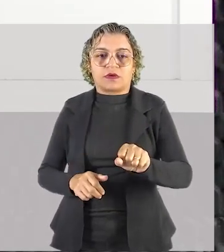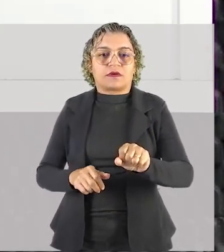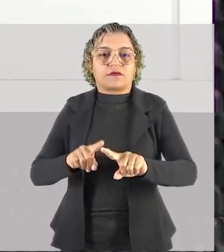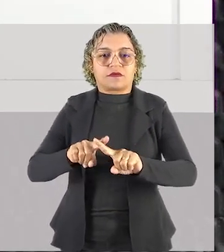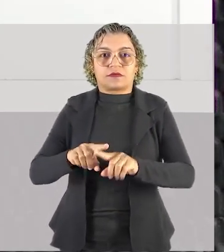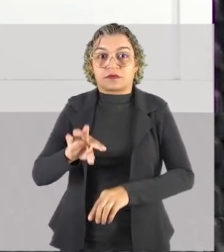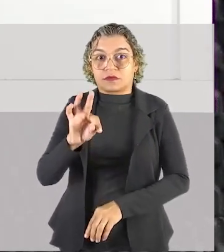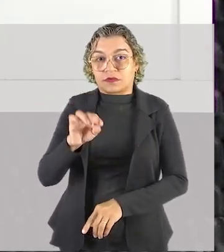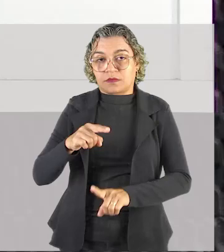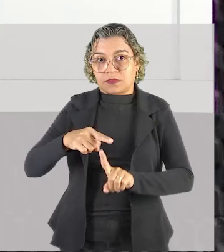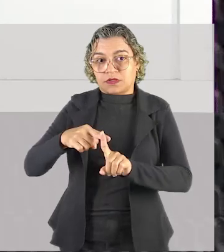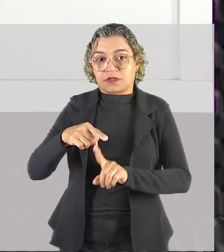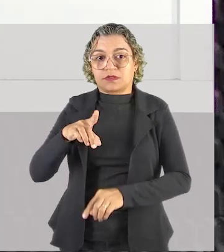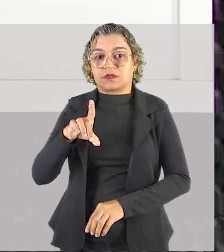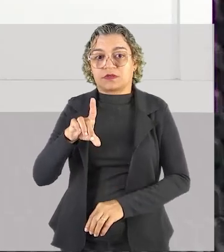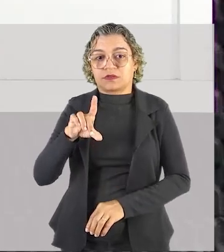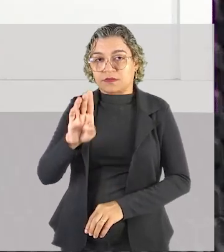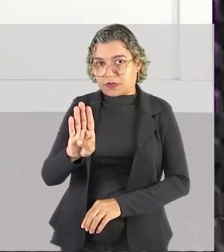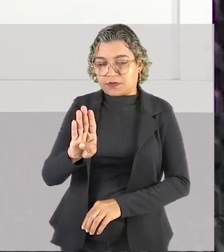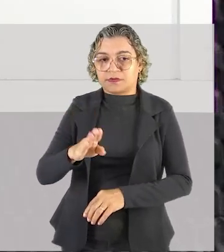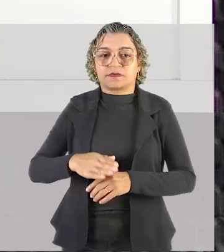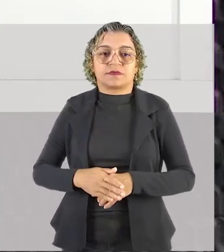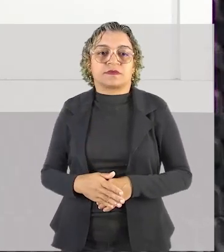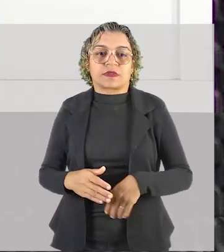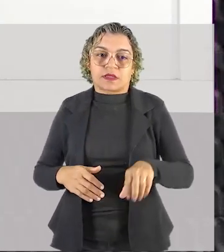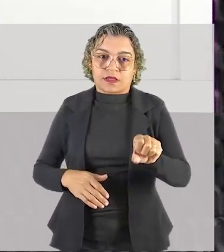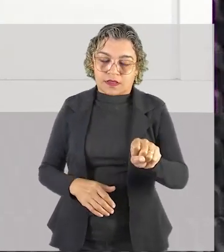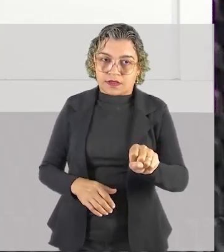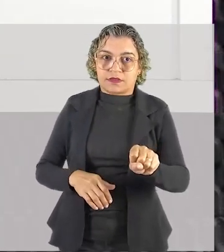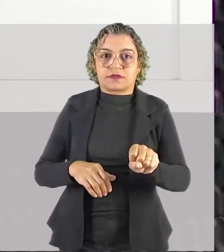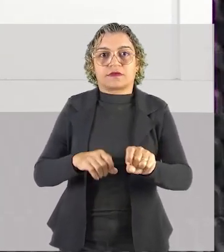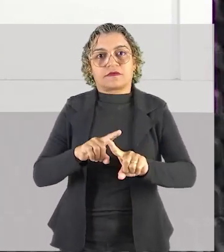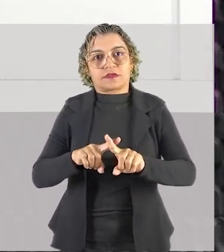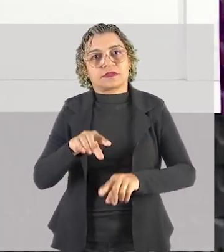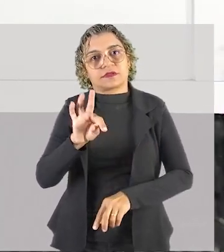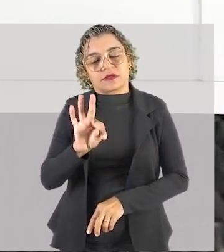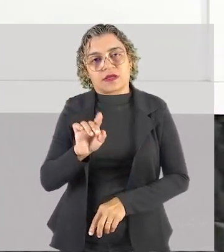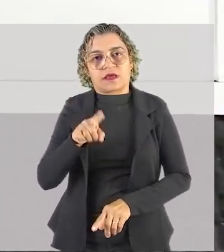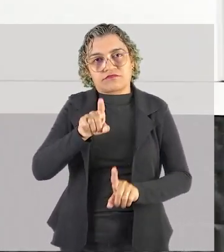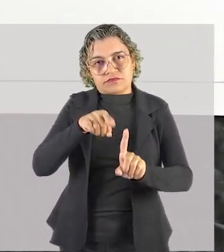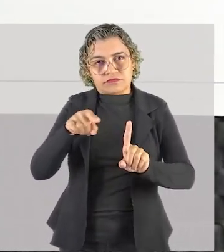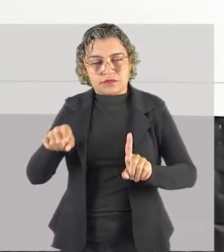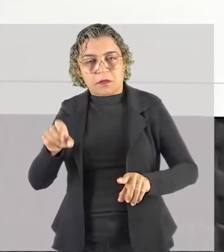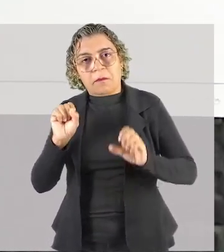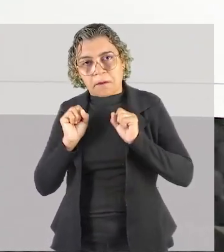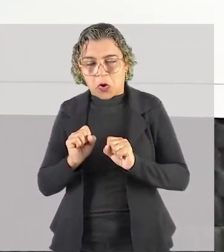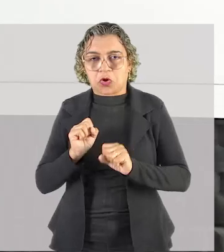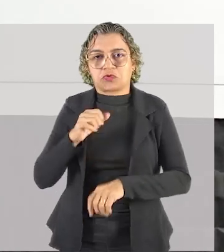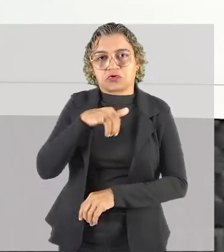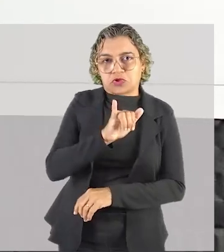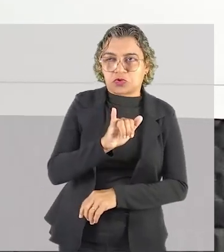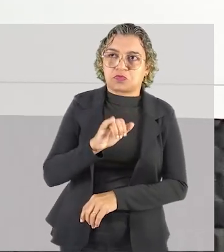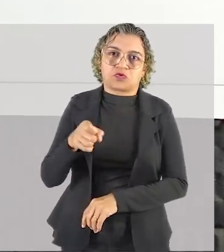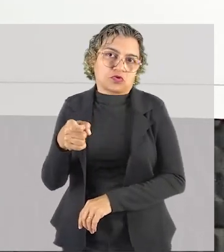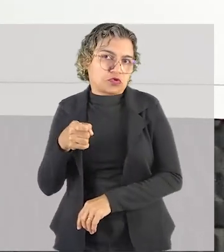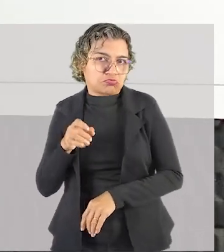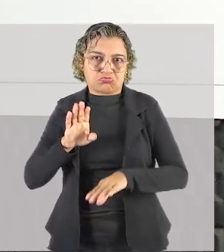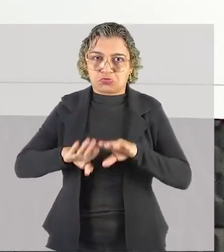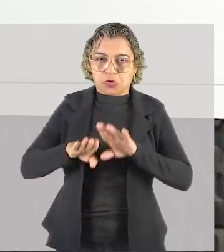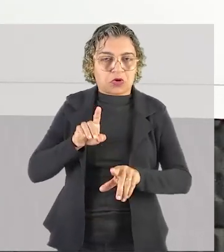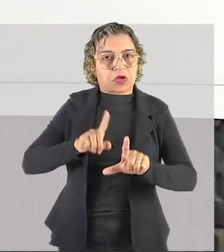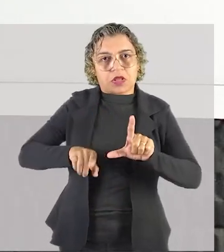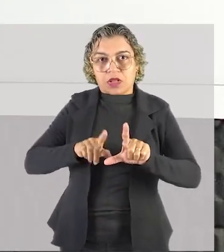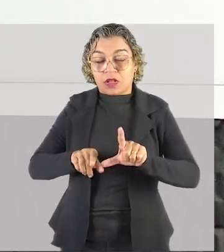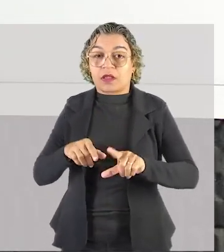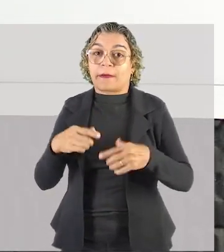do primeiro grau. O S e T são as variáveis, né, que pode ser Y e X, pode ser qualquer letra, né, desde que você